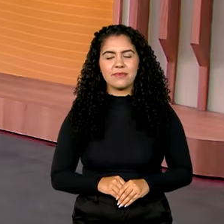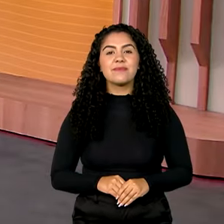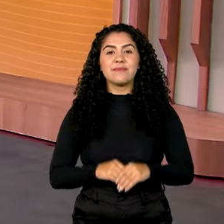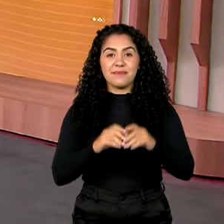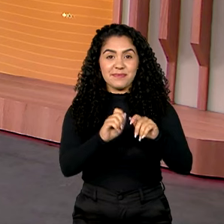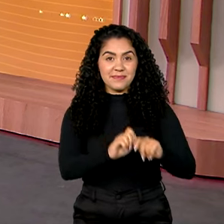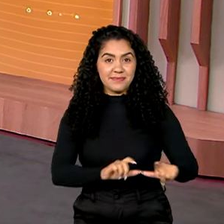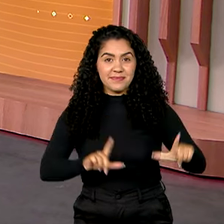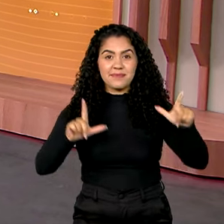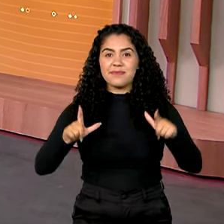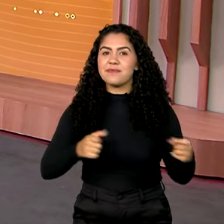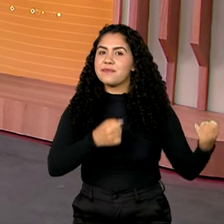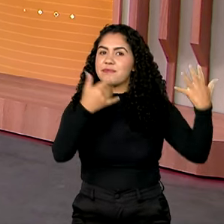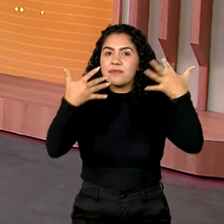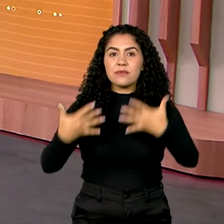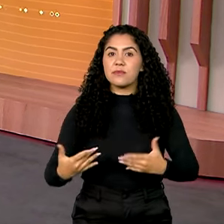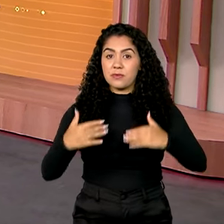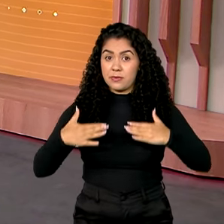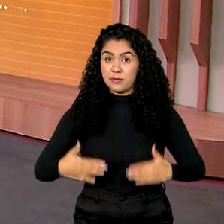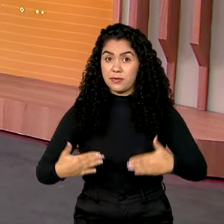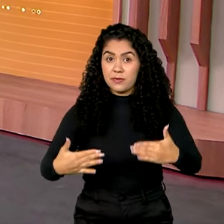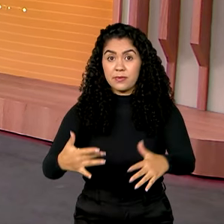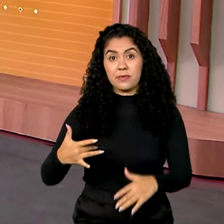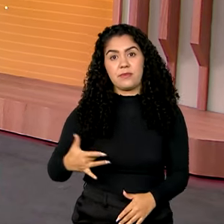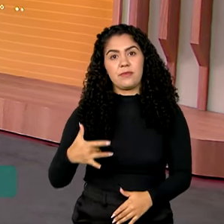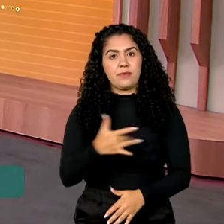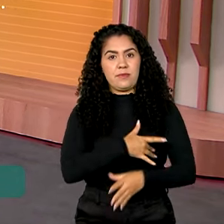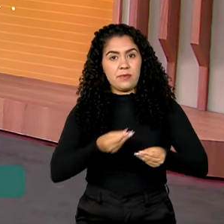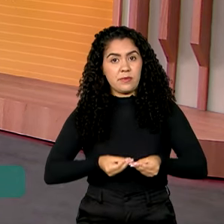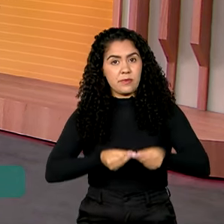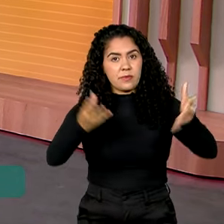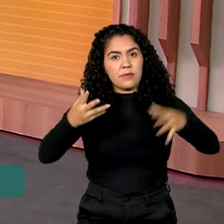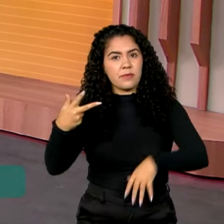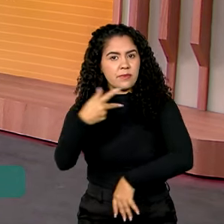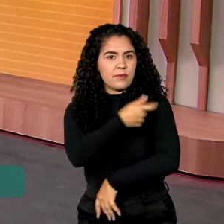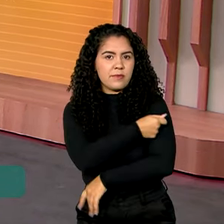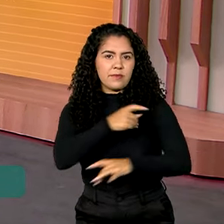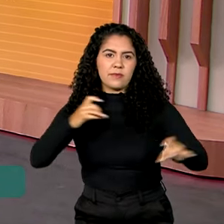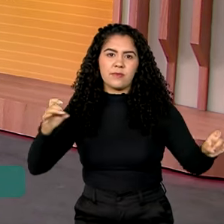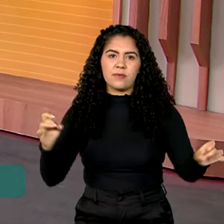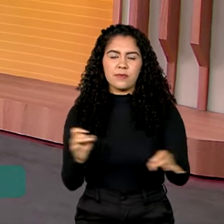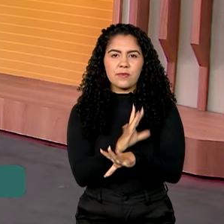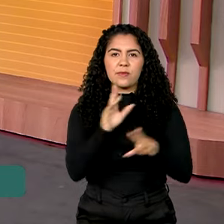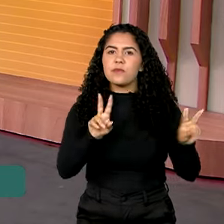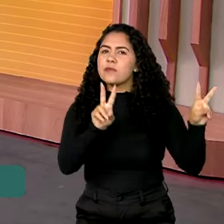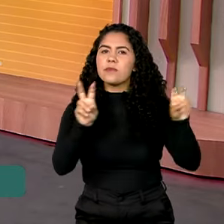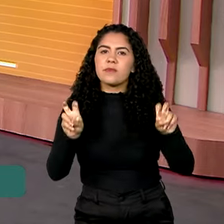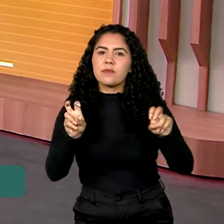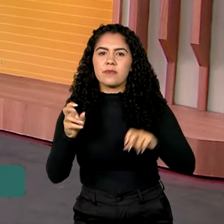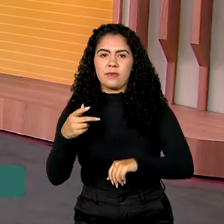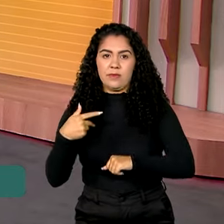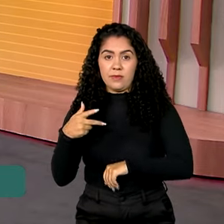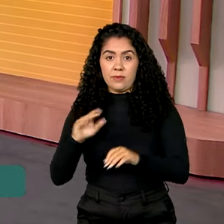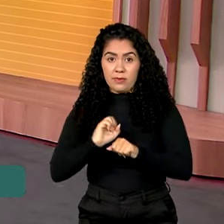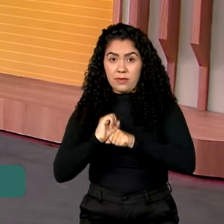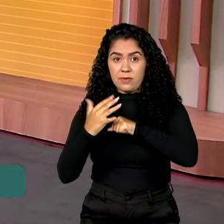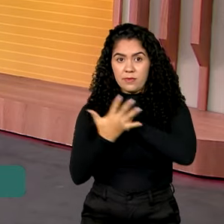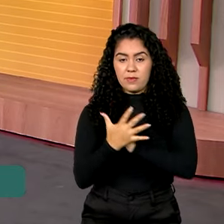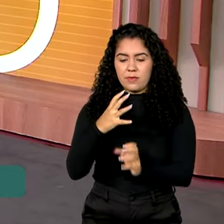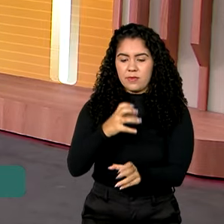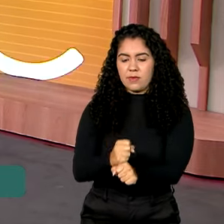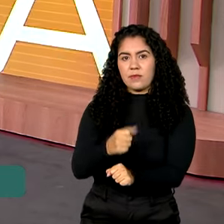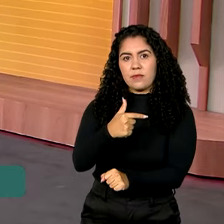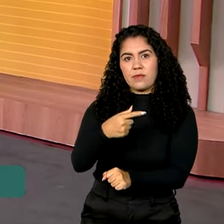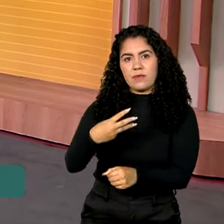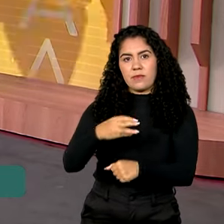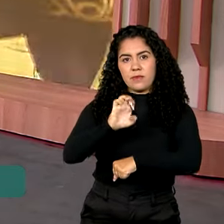Estamos de volta e o Ministério da Saúde concluiu a distribuição de vacinas contra a Covid-19 para 23